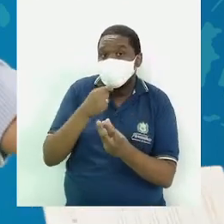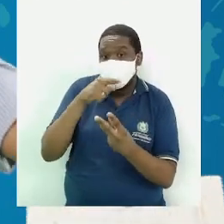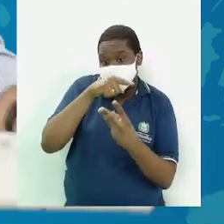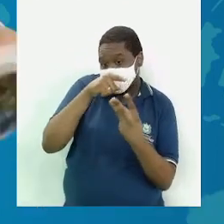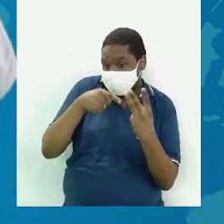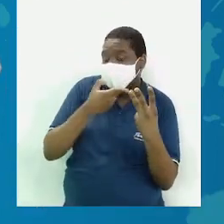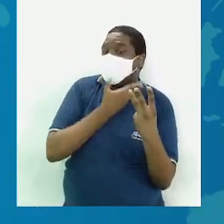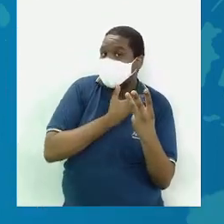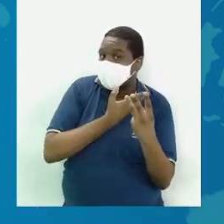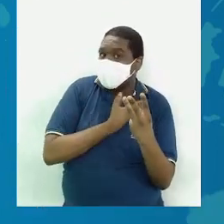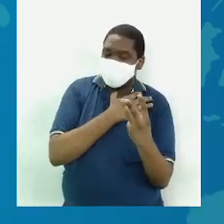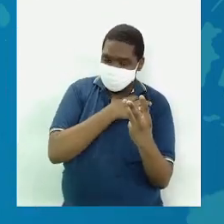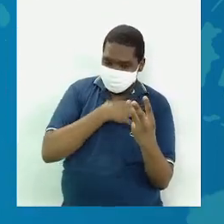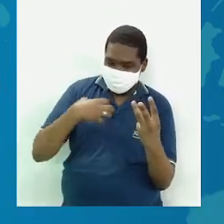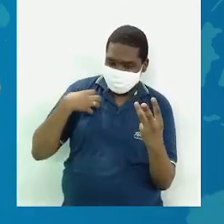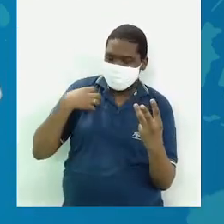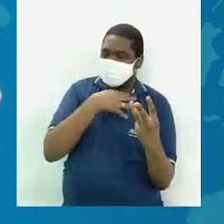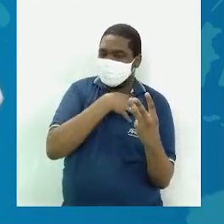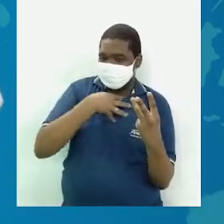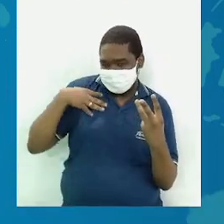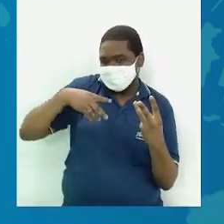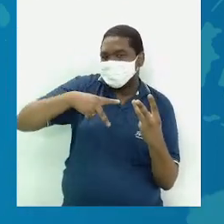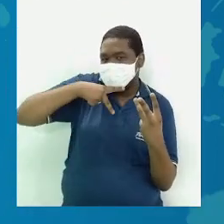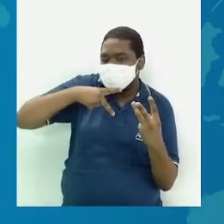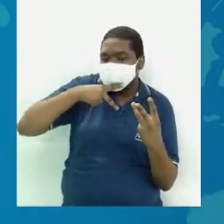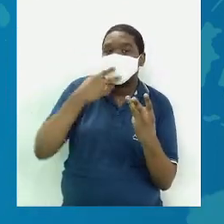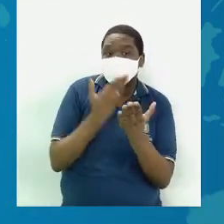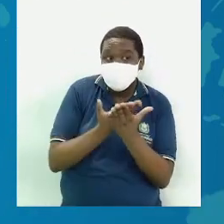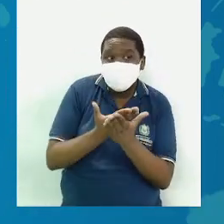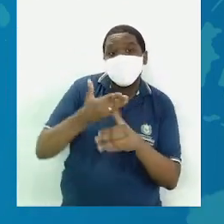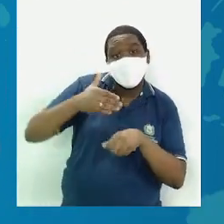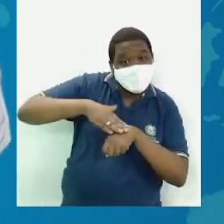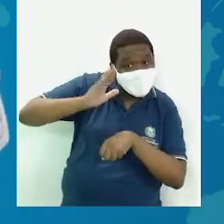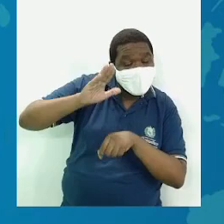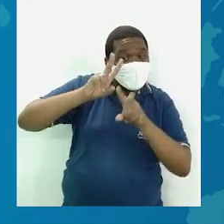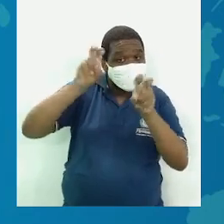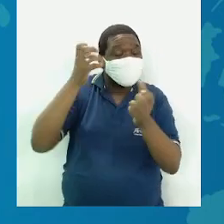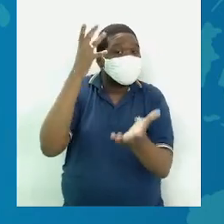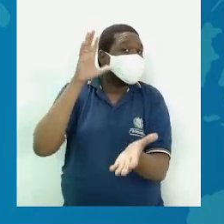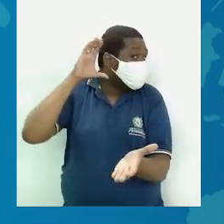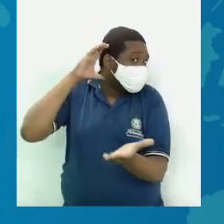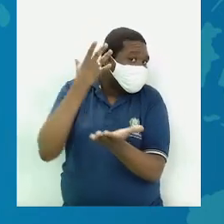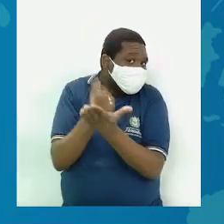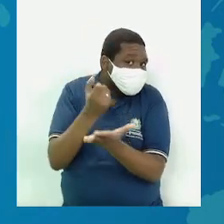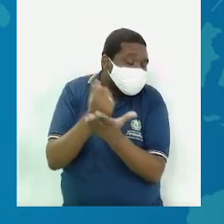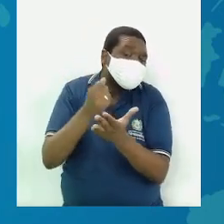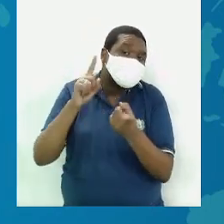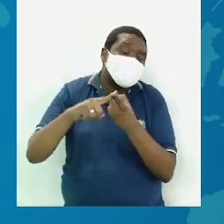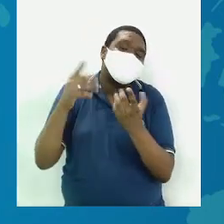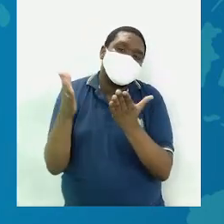amigos. Continue a estudar um pouquinho mais através dos fascículos, do podcast, do